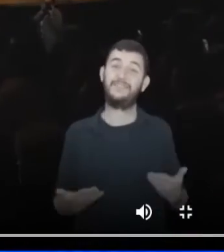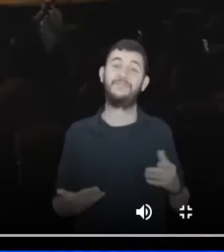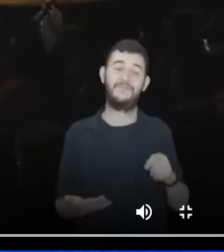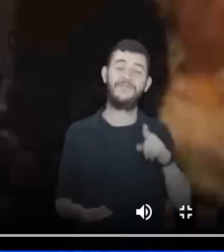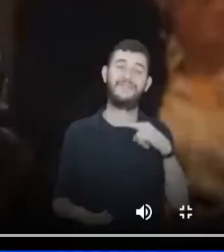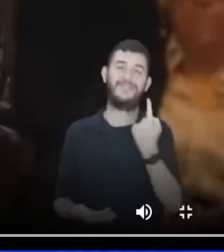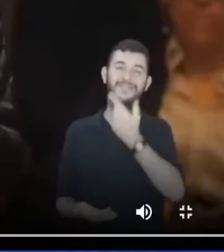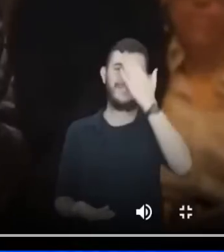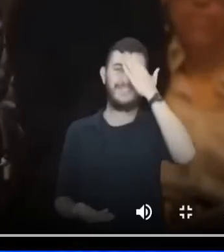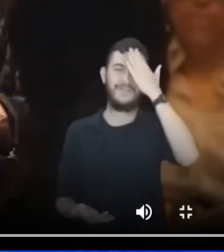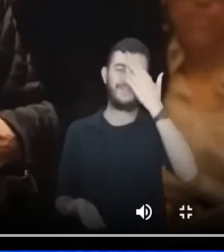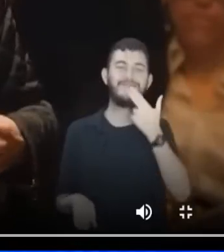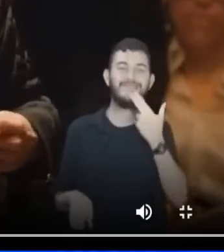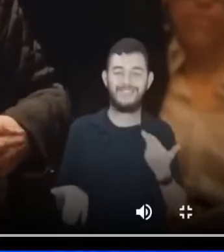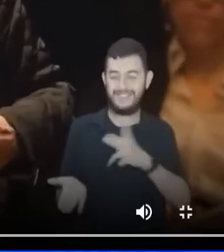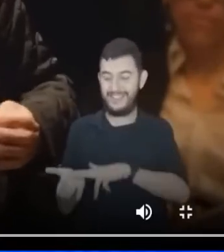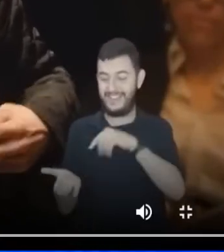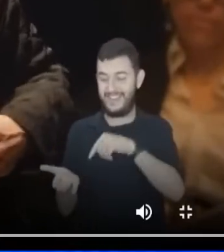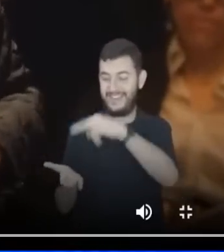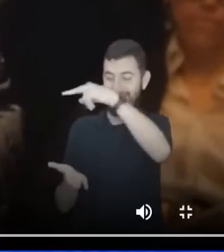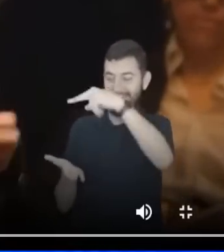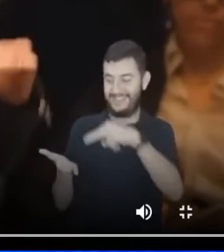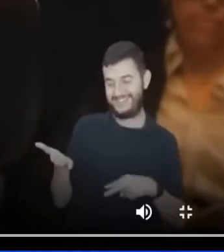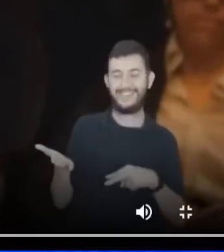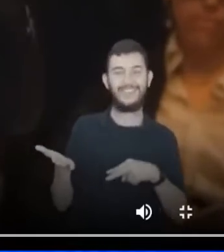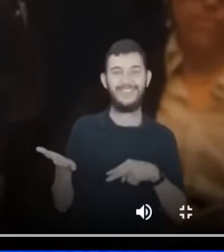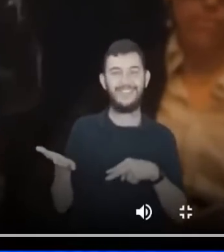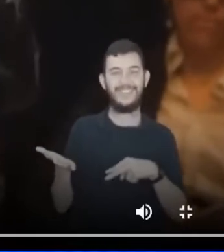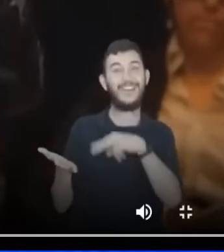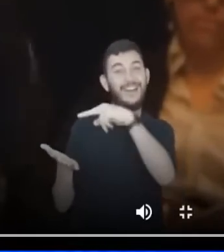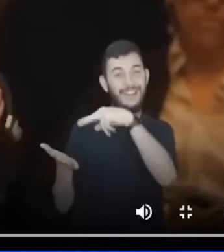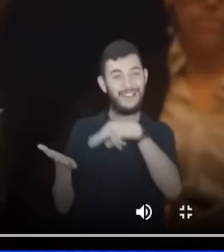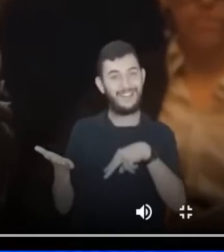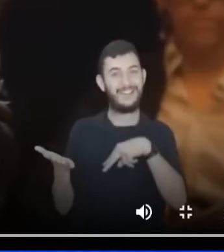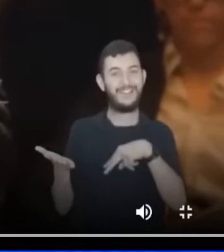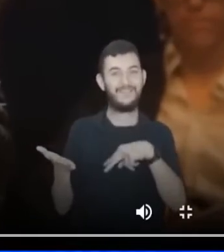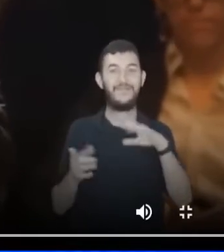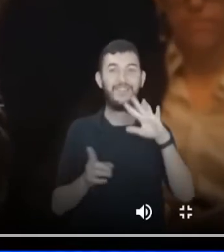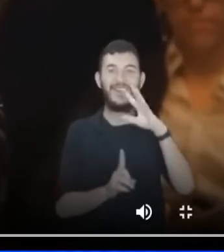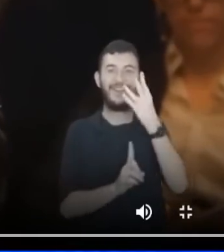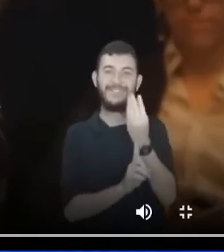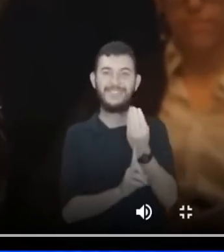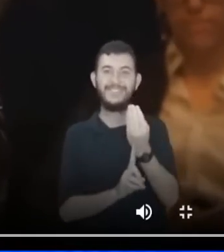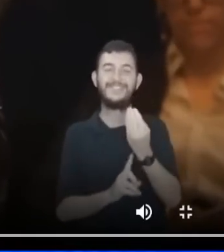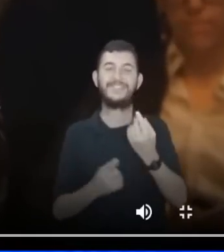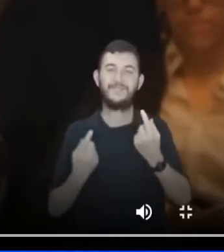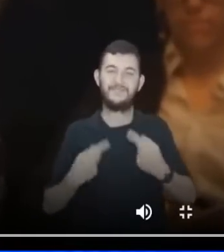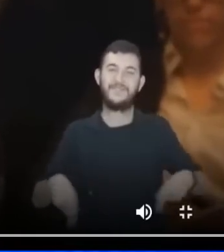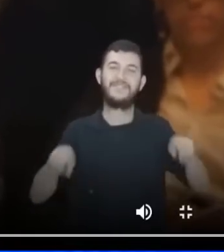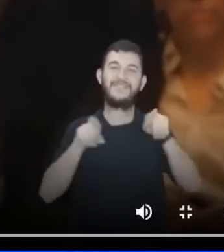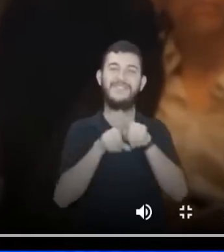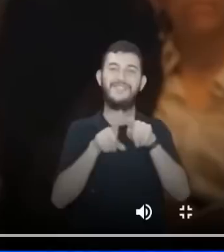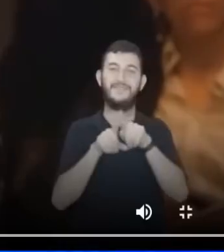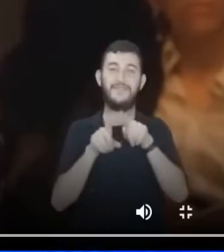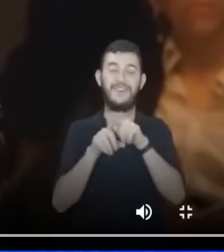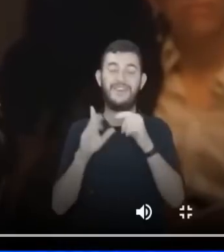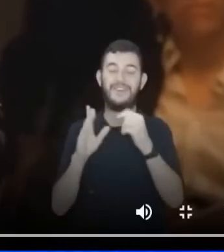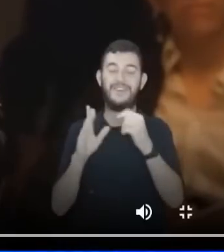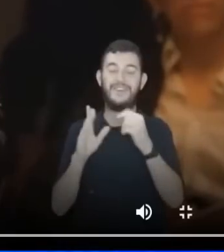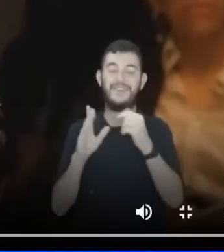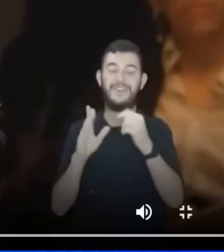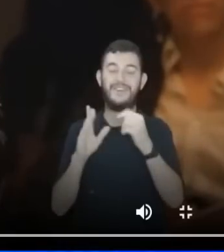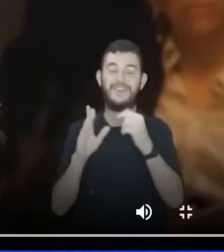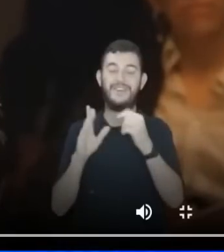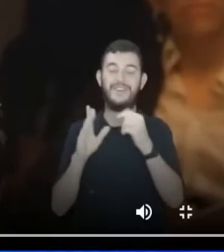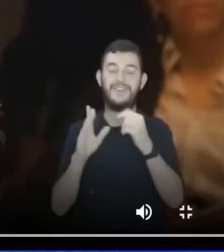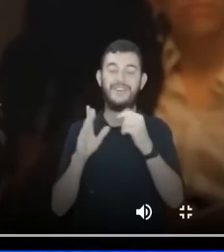serão também lidas por alguns dos artistas que eu vou precisar ler a listinha aqui, porque senão eu não posso esquecer ninguém.